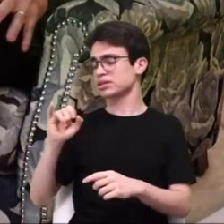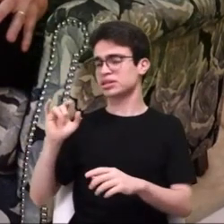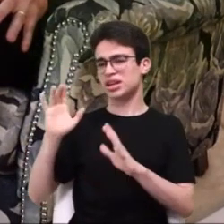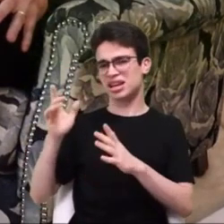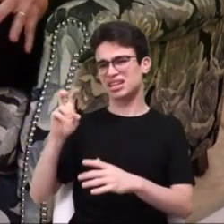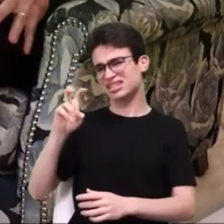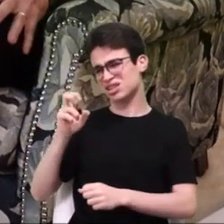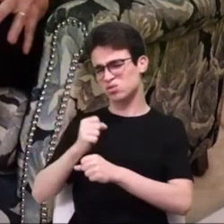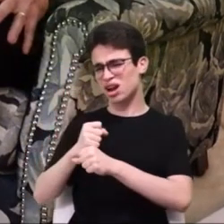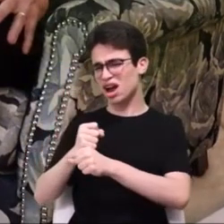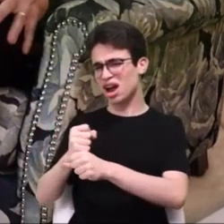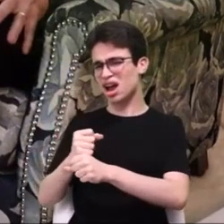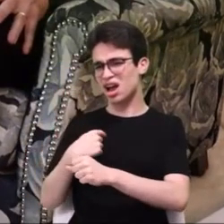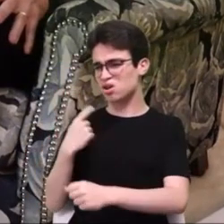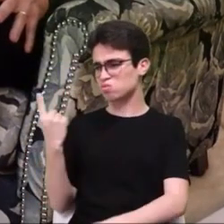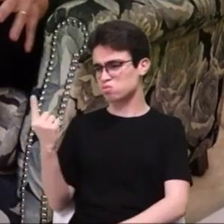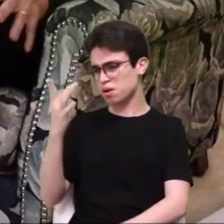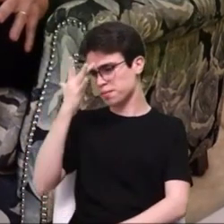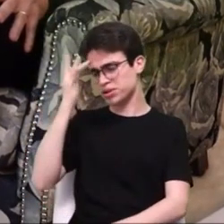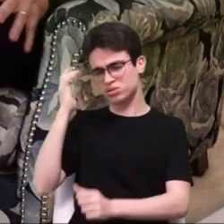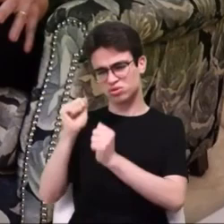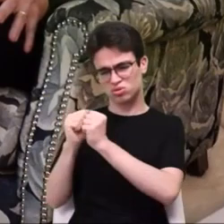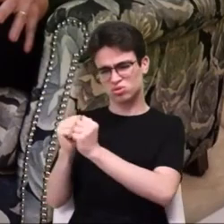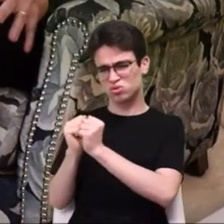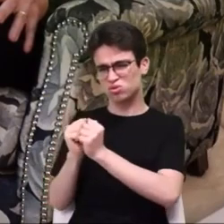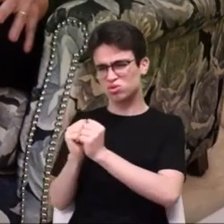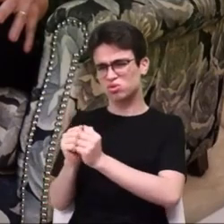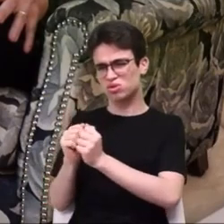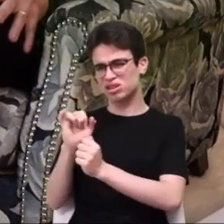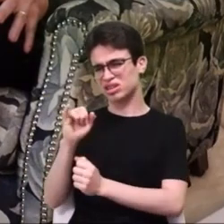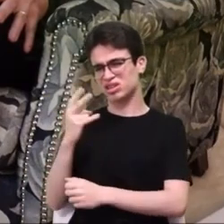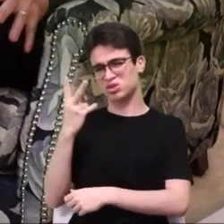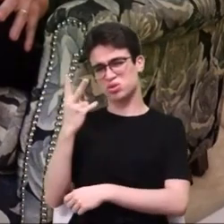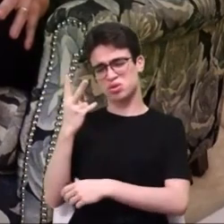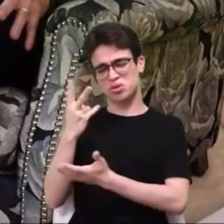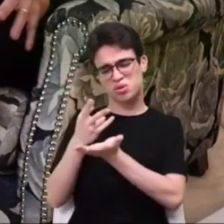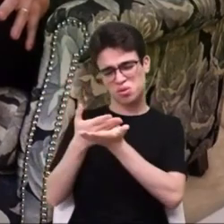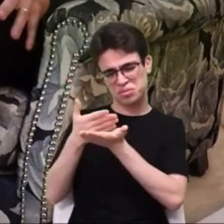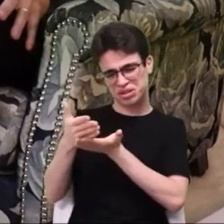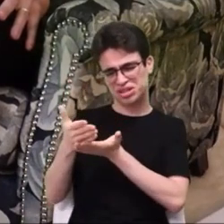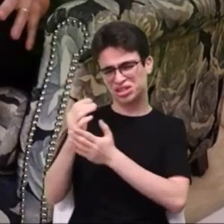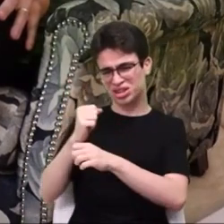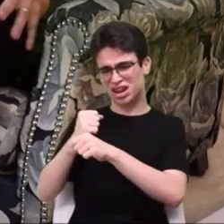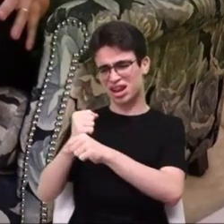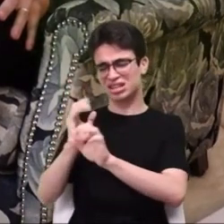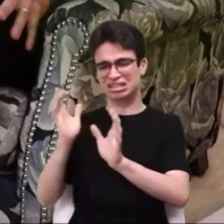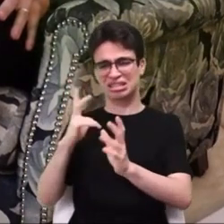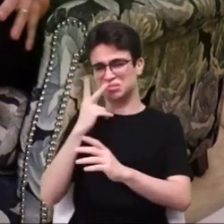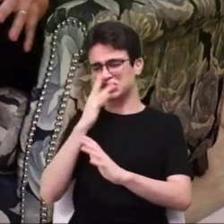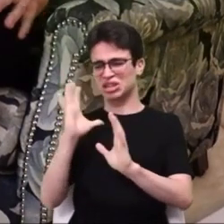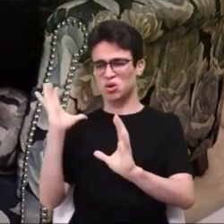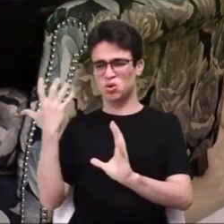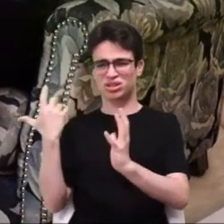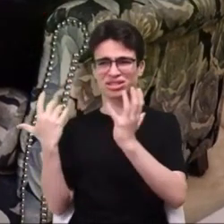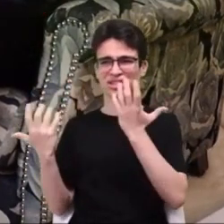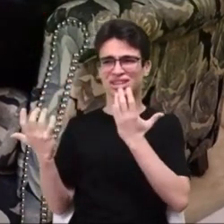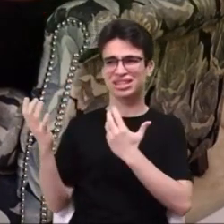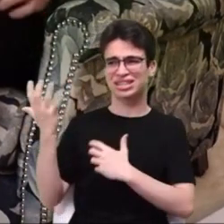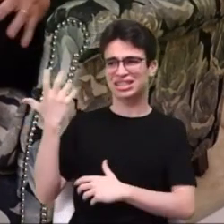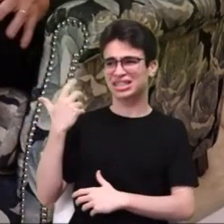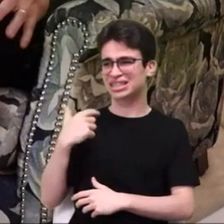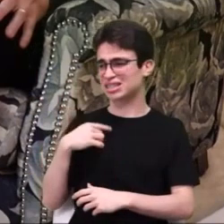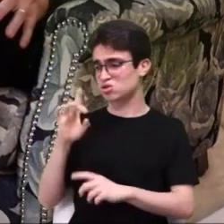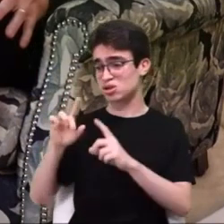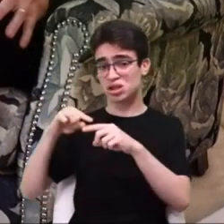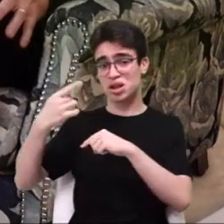foram 5 anos convivendo com uma pessoa, já nos 2 primeiros, já muitas coisas aconteciam que eu fui saber